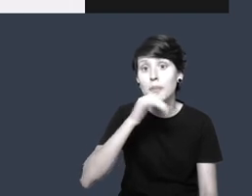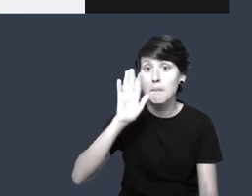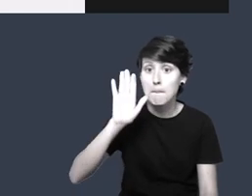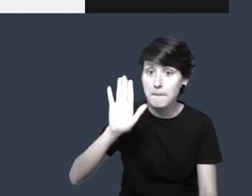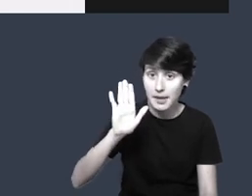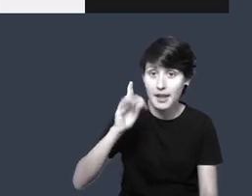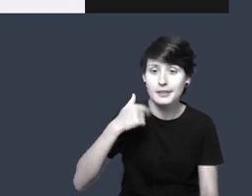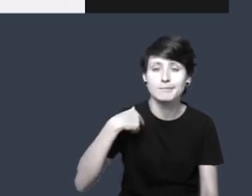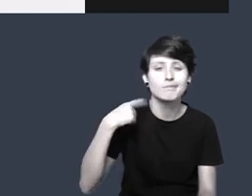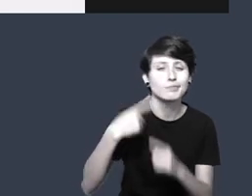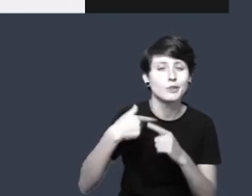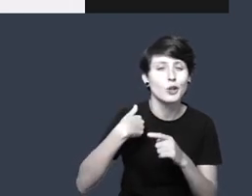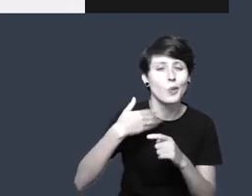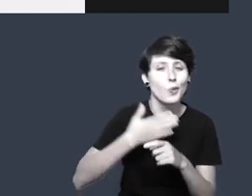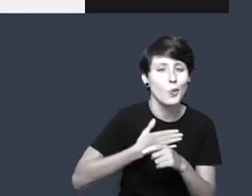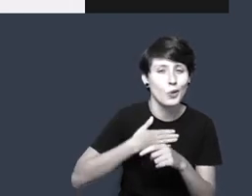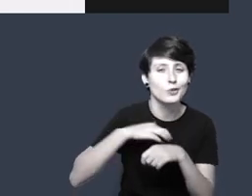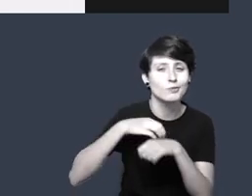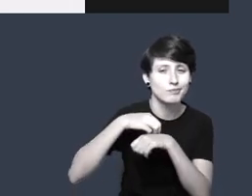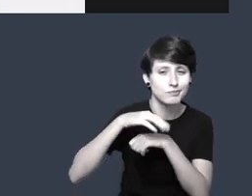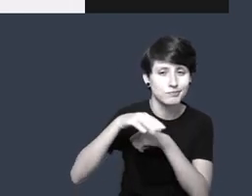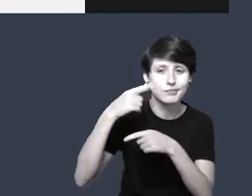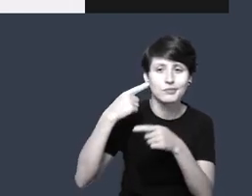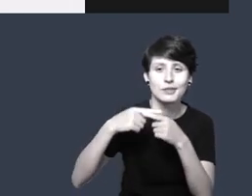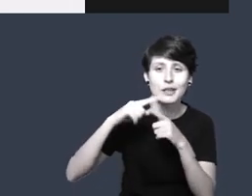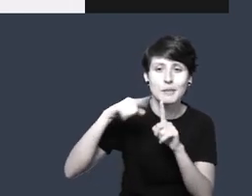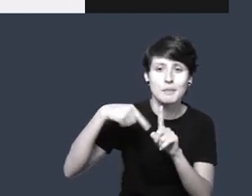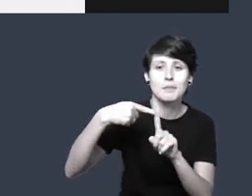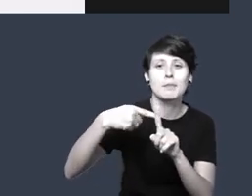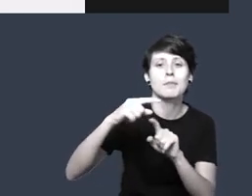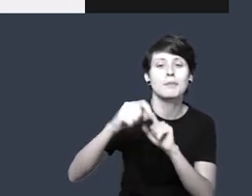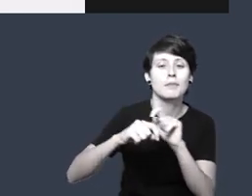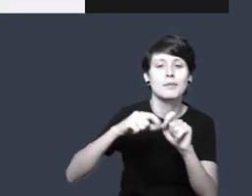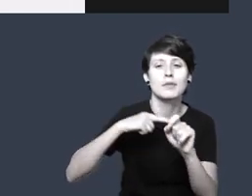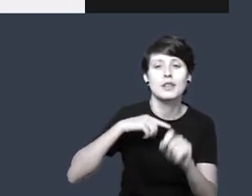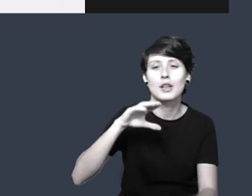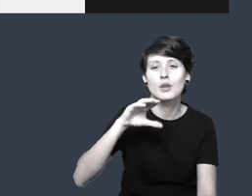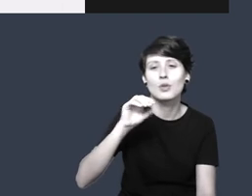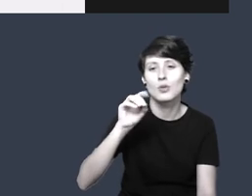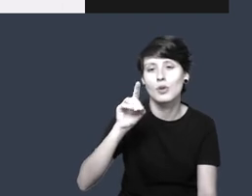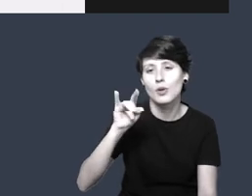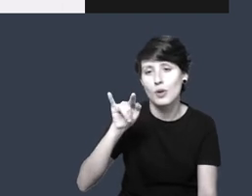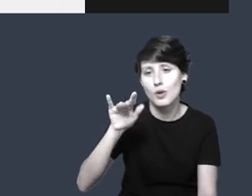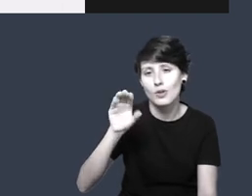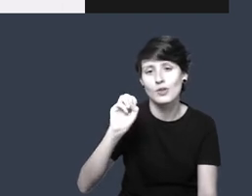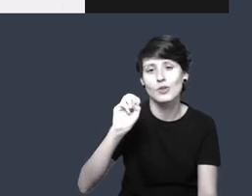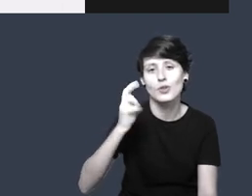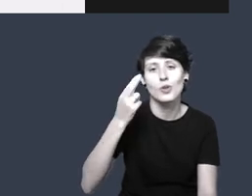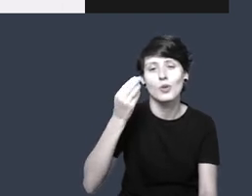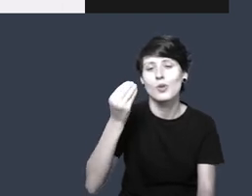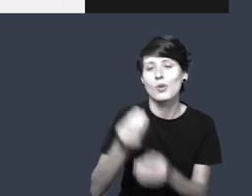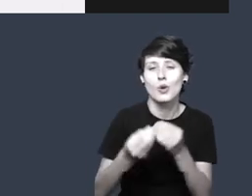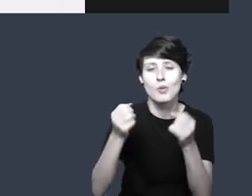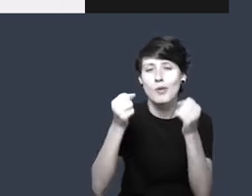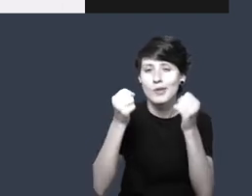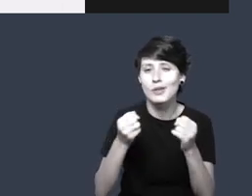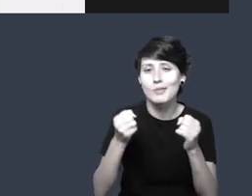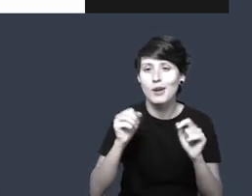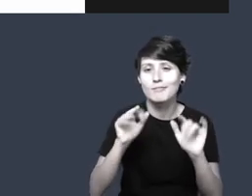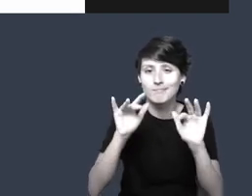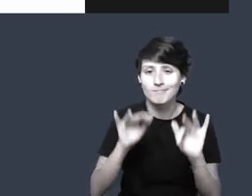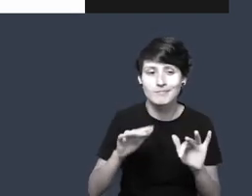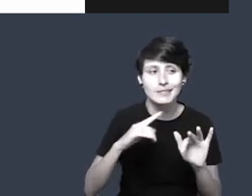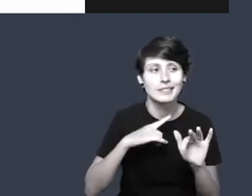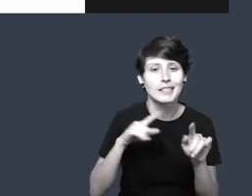Mas por que eu gosto disso aqui? Porque além de você ter, né, o código e como você pode escrever, você também tem o que